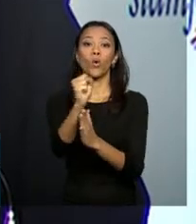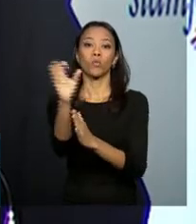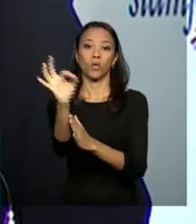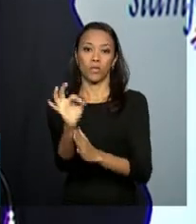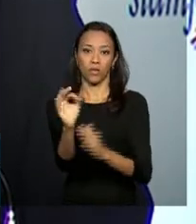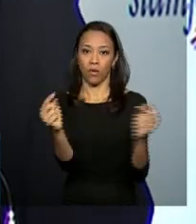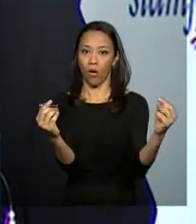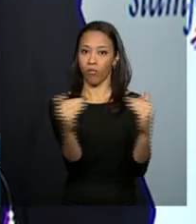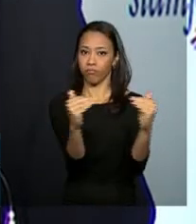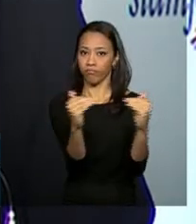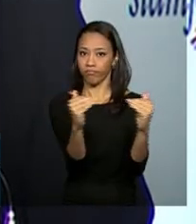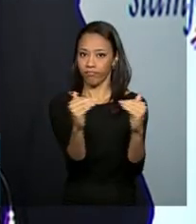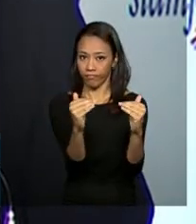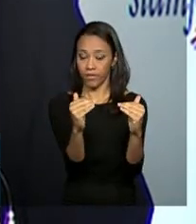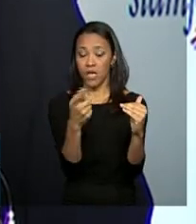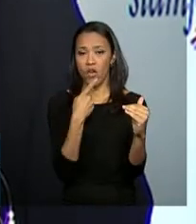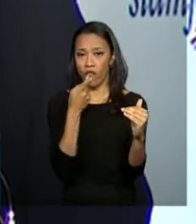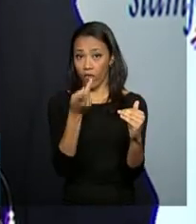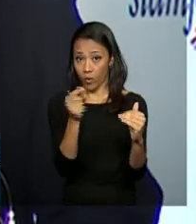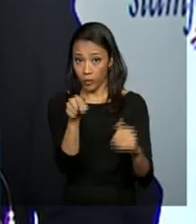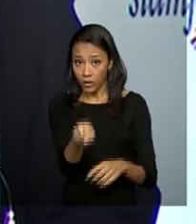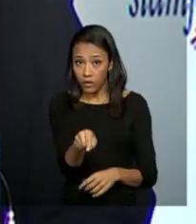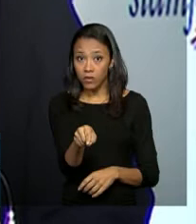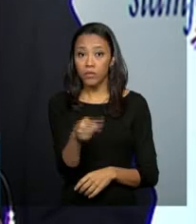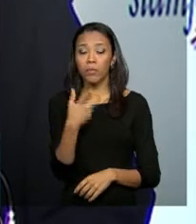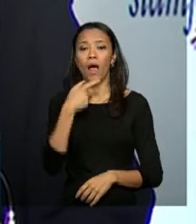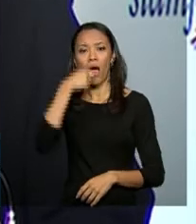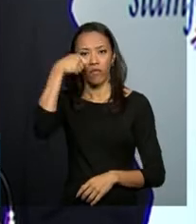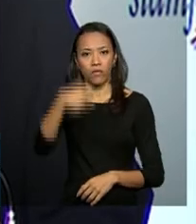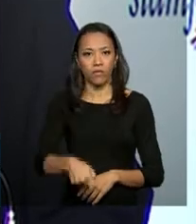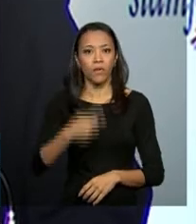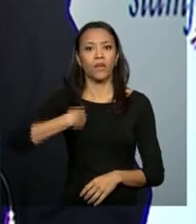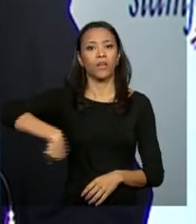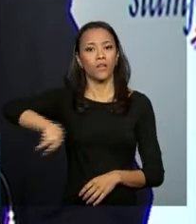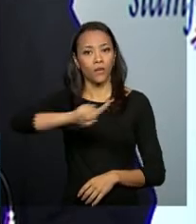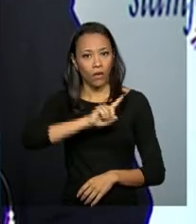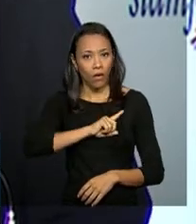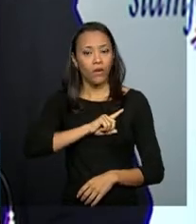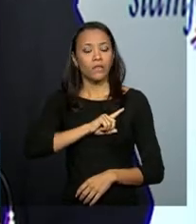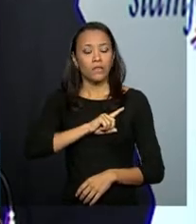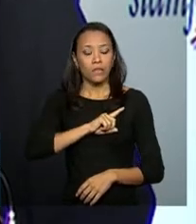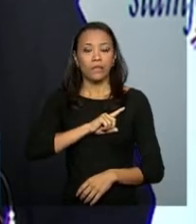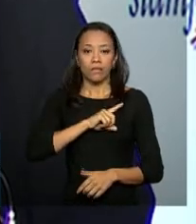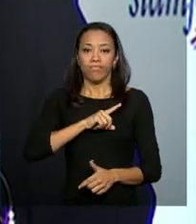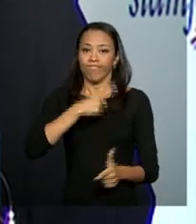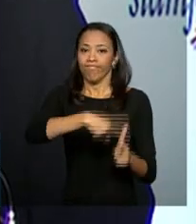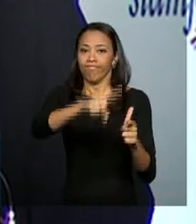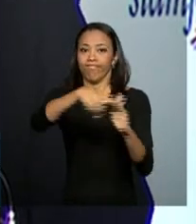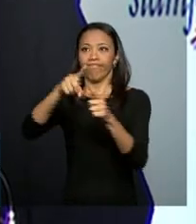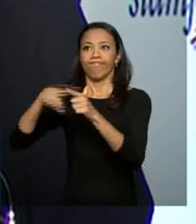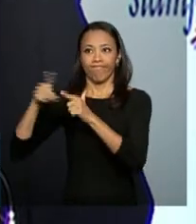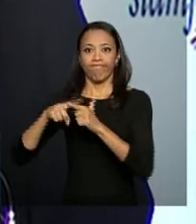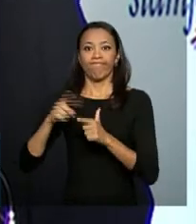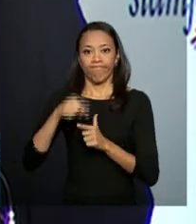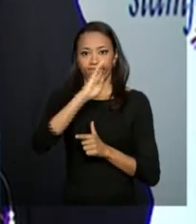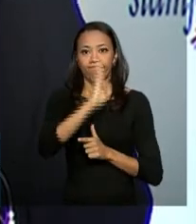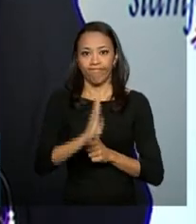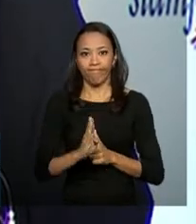momento. Mas eu digo isso para reafirmar que nós estamos passando por um problema conjuntural.